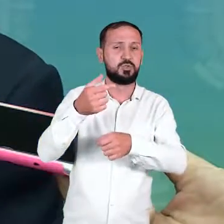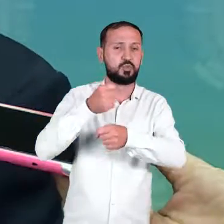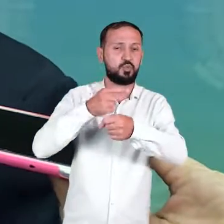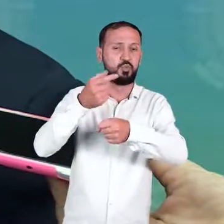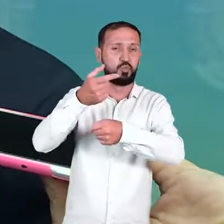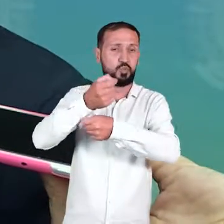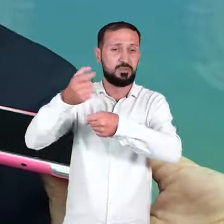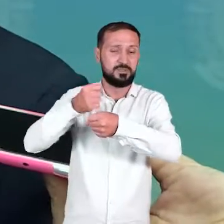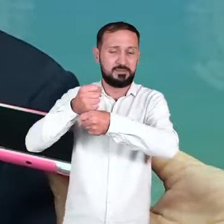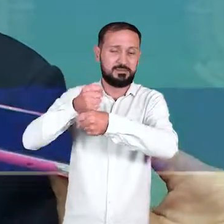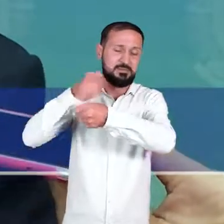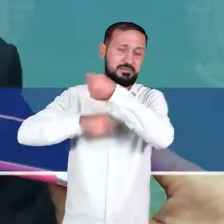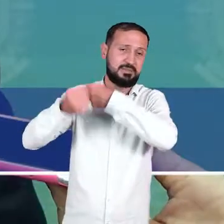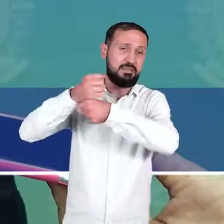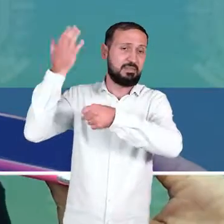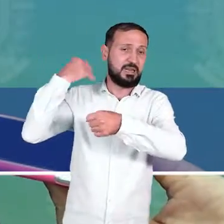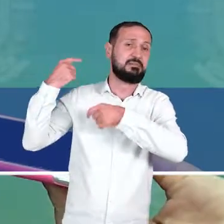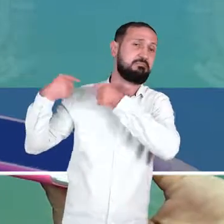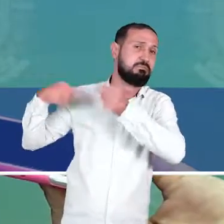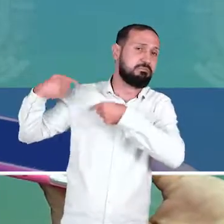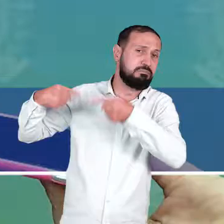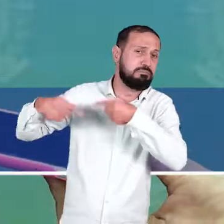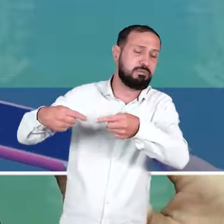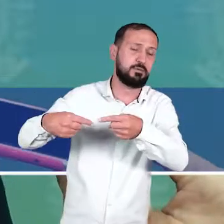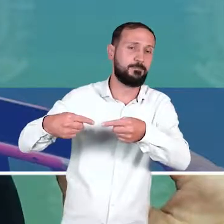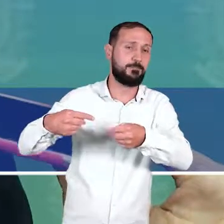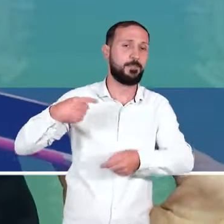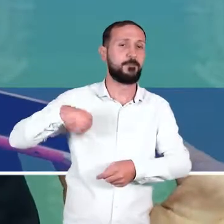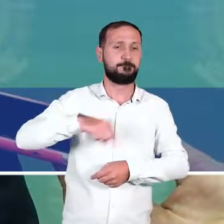mais de 200 anos. E nós